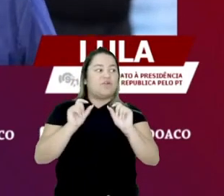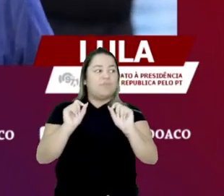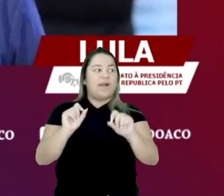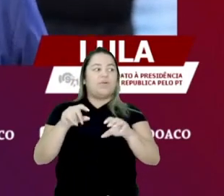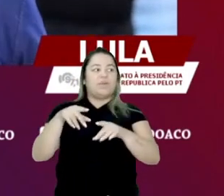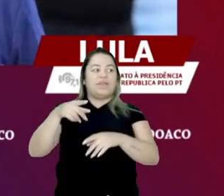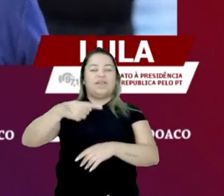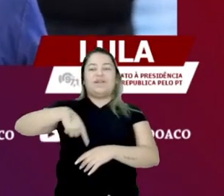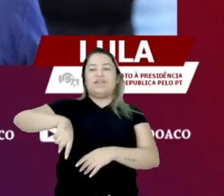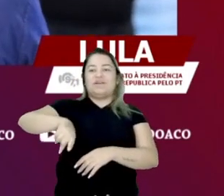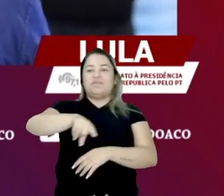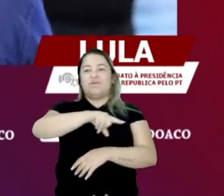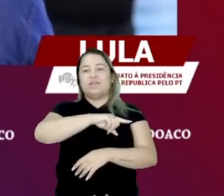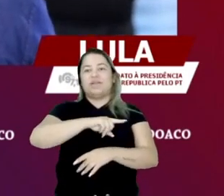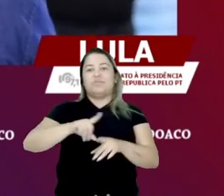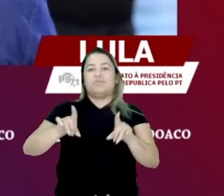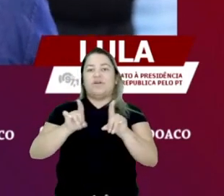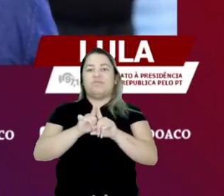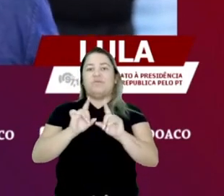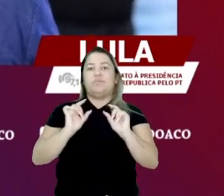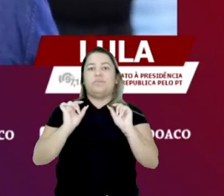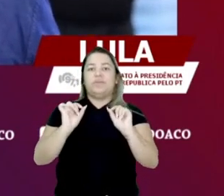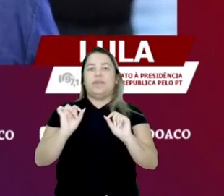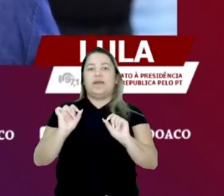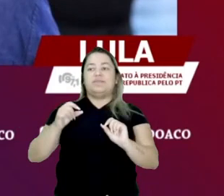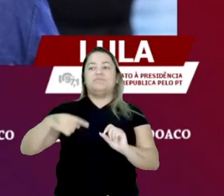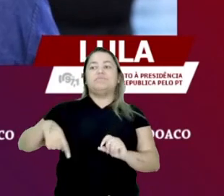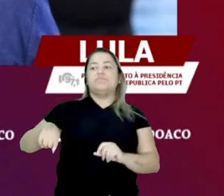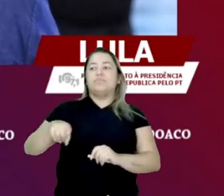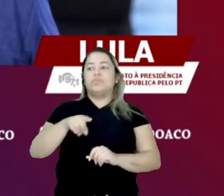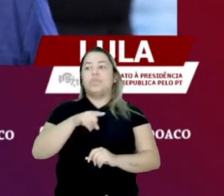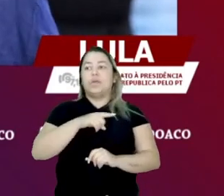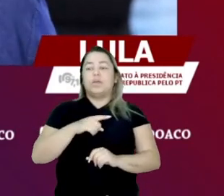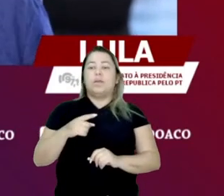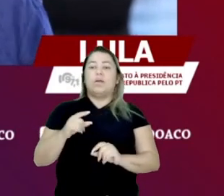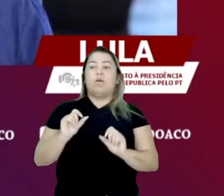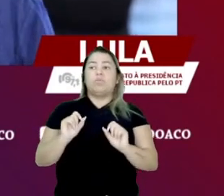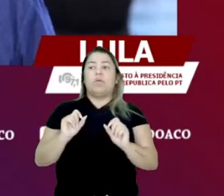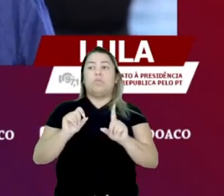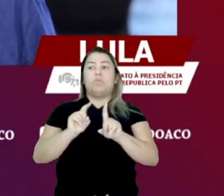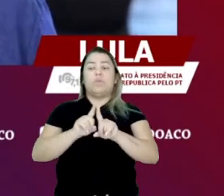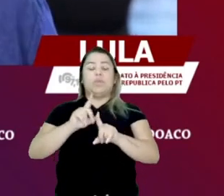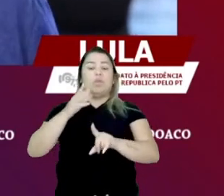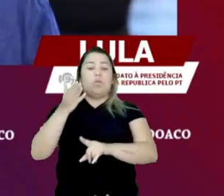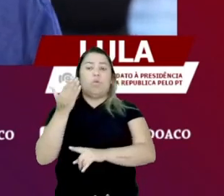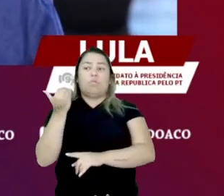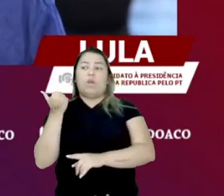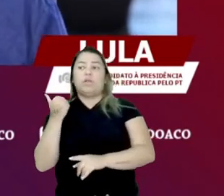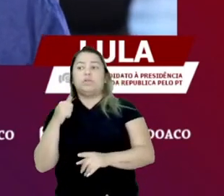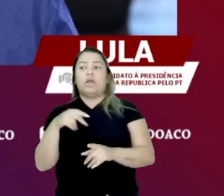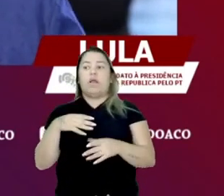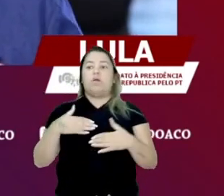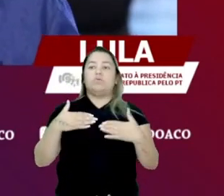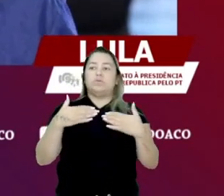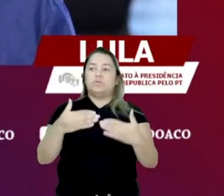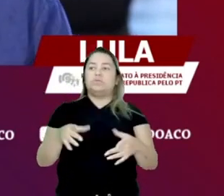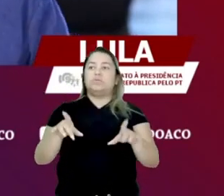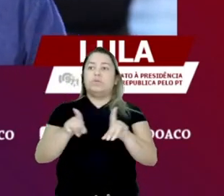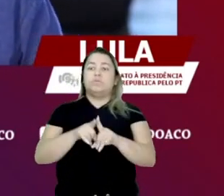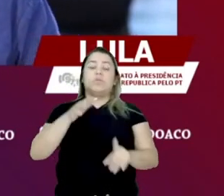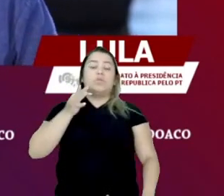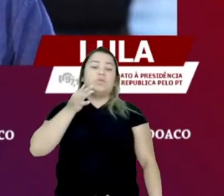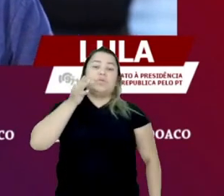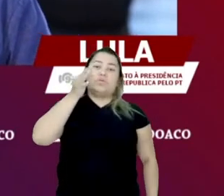que é que o povo precisa nesse país? Porque o povo precisa de um presidente que goste do povo, que trate o povo com respeito, que trate o povo